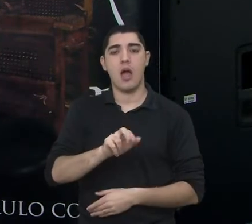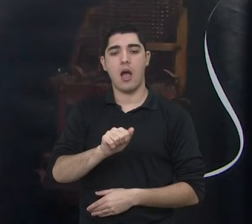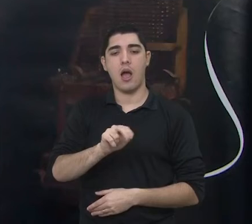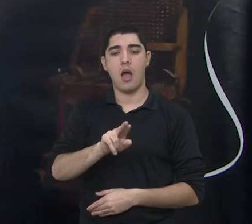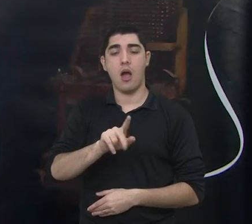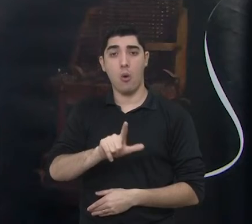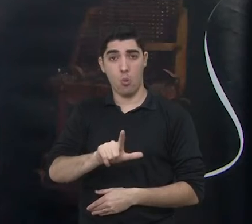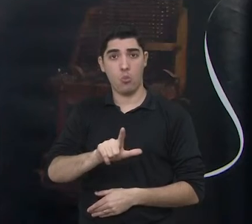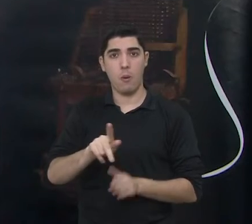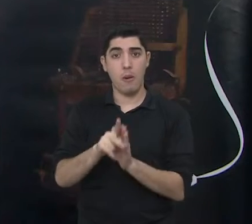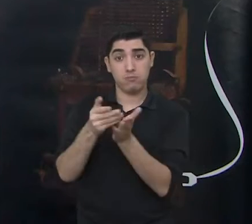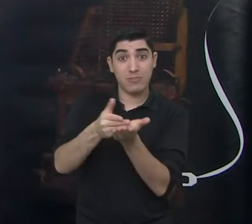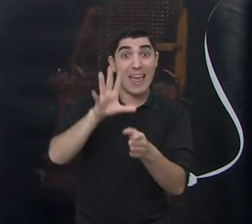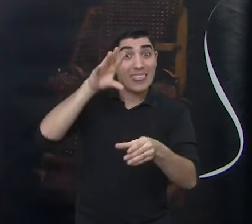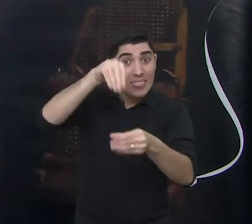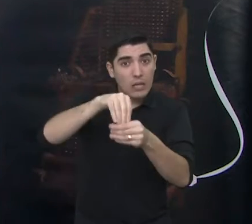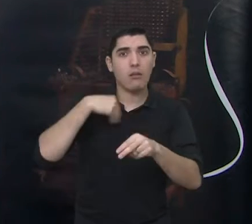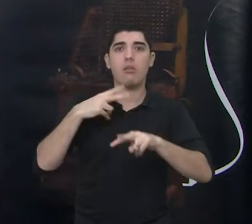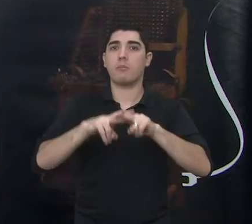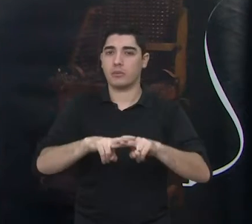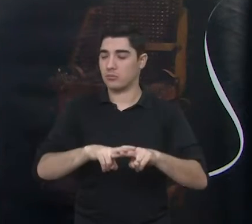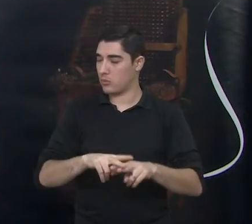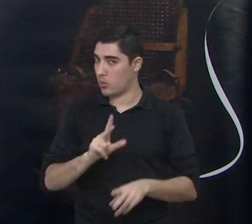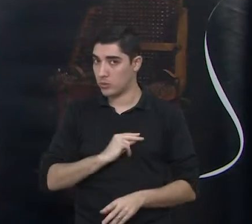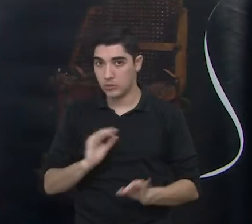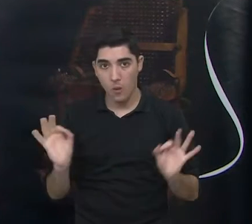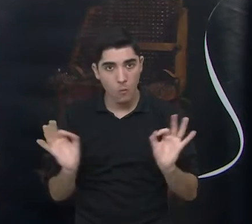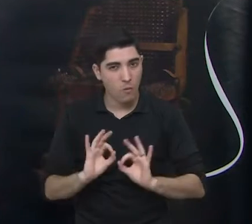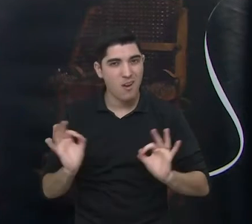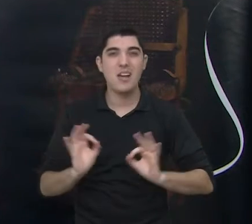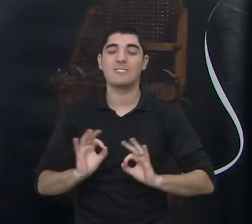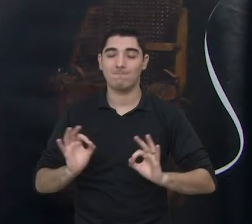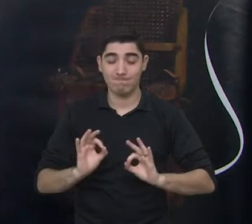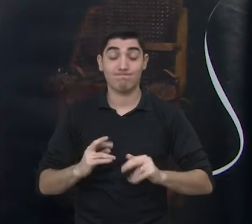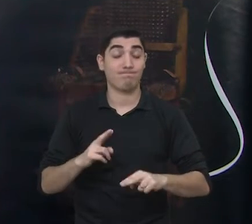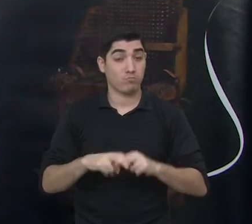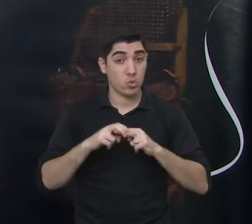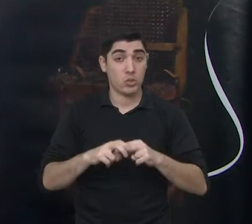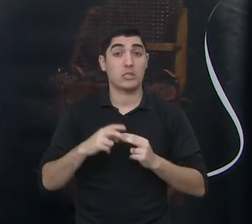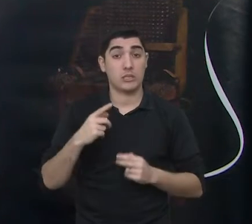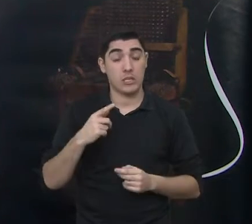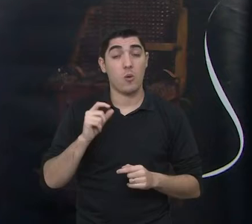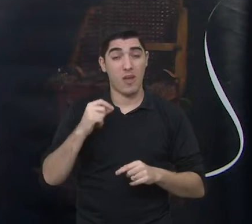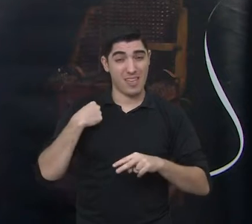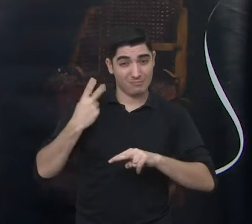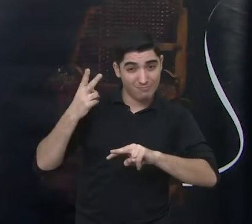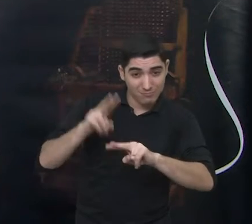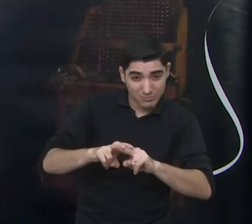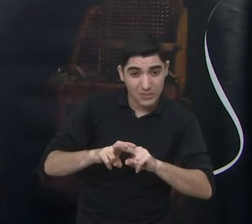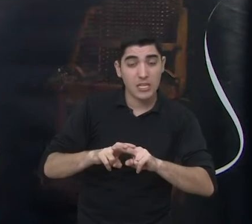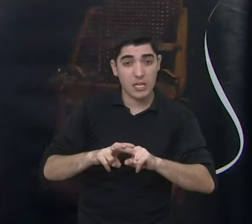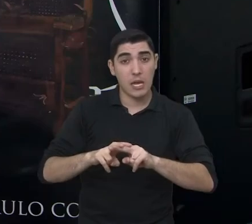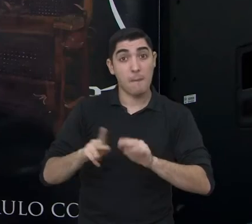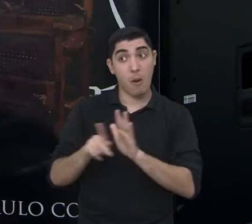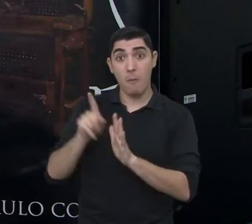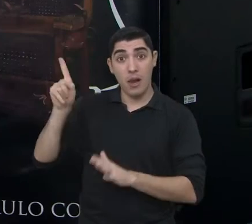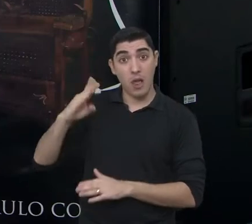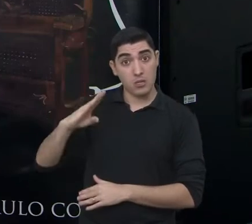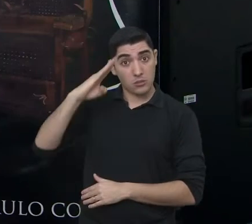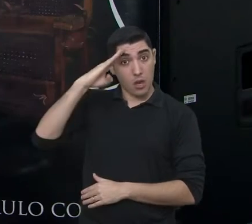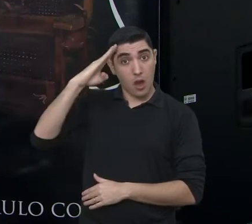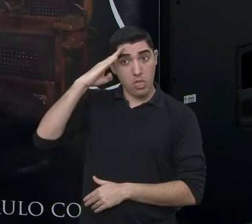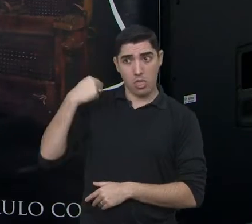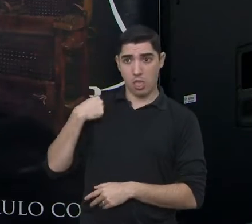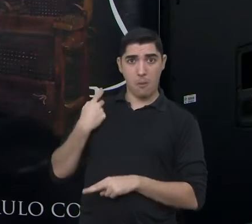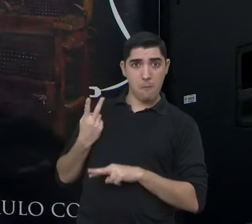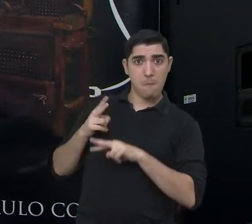Soares. E a última vez realmente foi terrível, né? Porque foi uma prisão, né, pelo